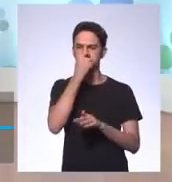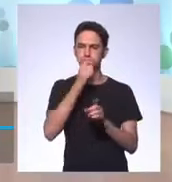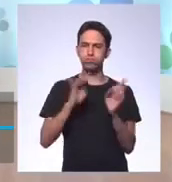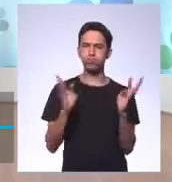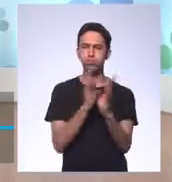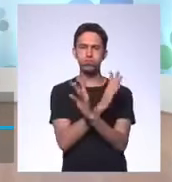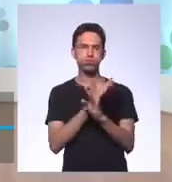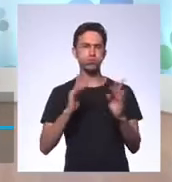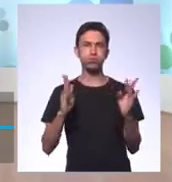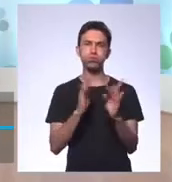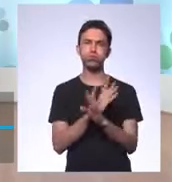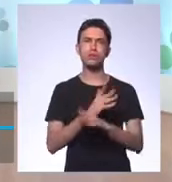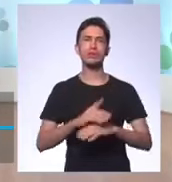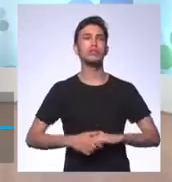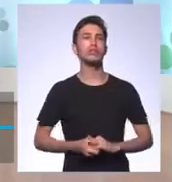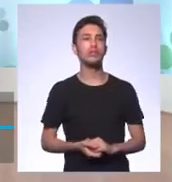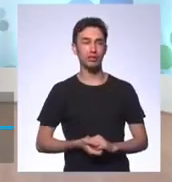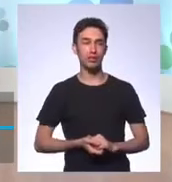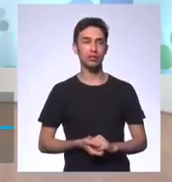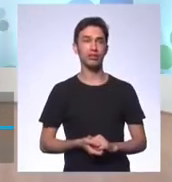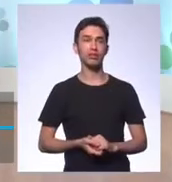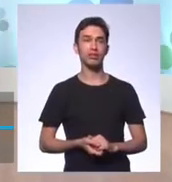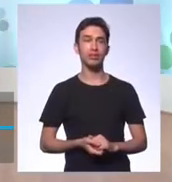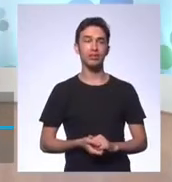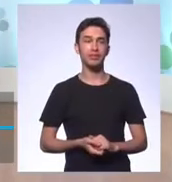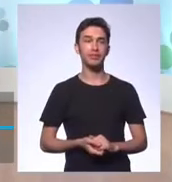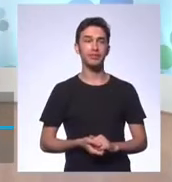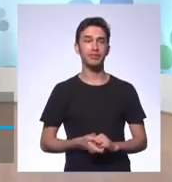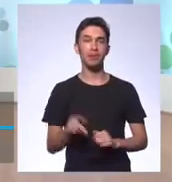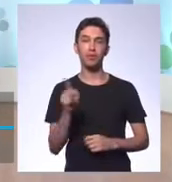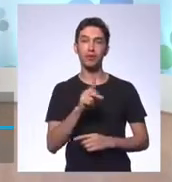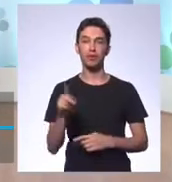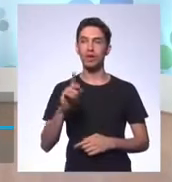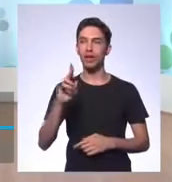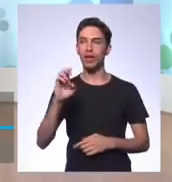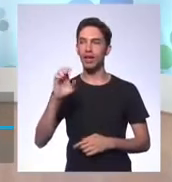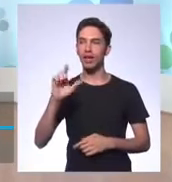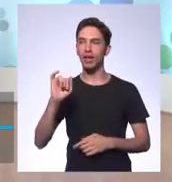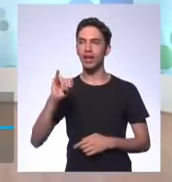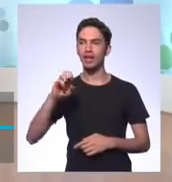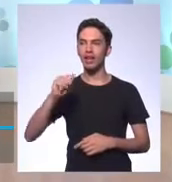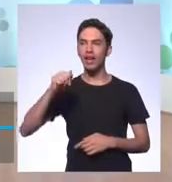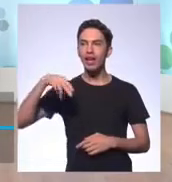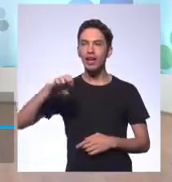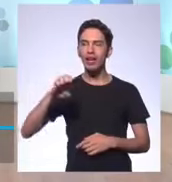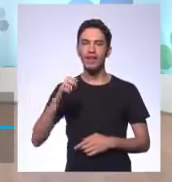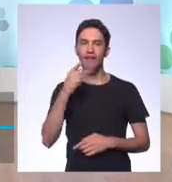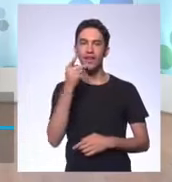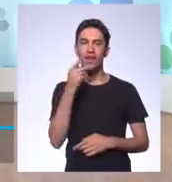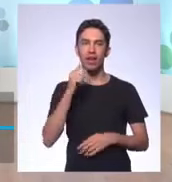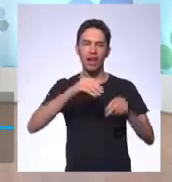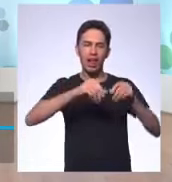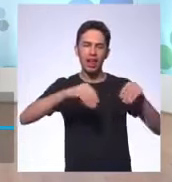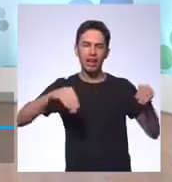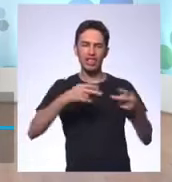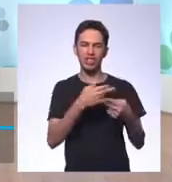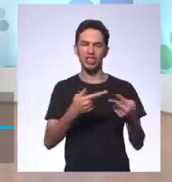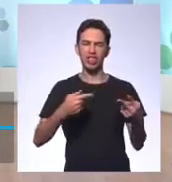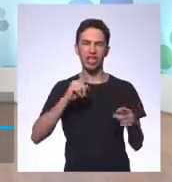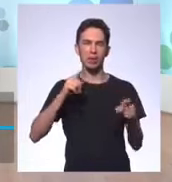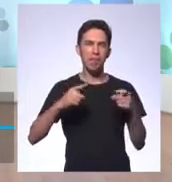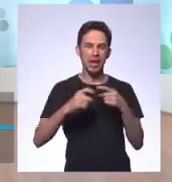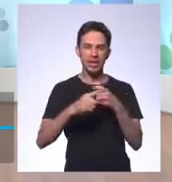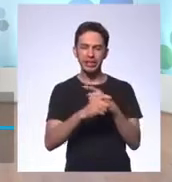né? Eu vi que tem alguns aqui, ó. Por exemplo, a Pro Eliane colocou areias cheias de bactérias,